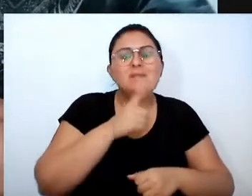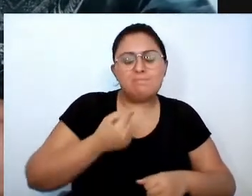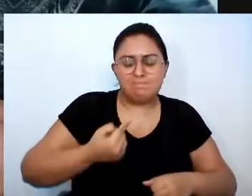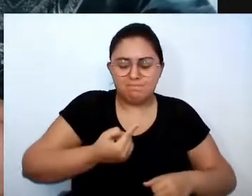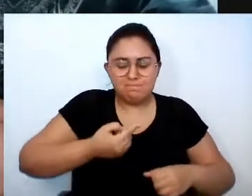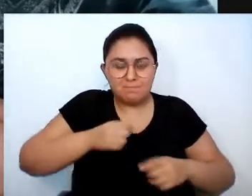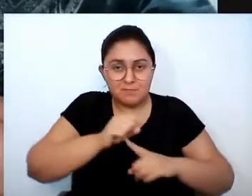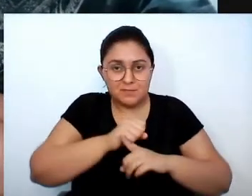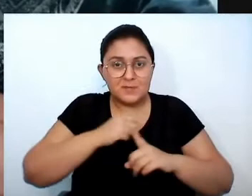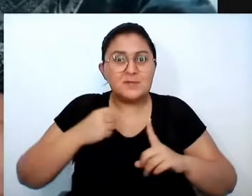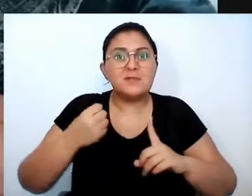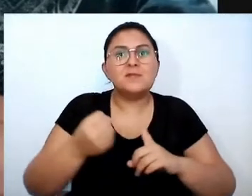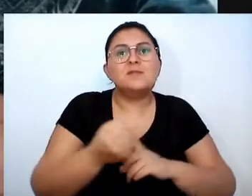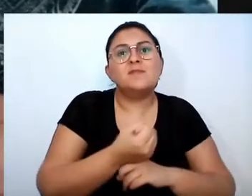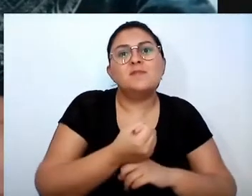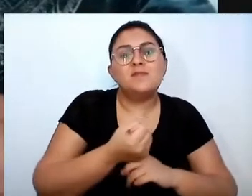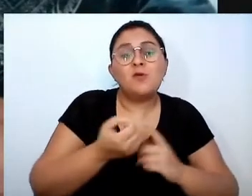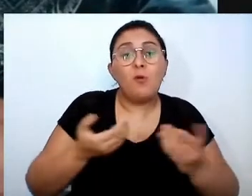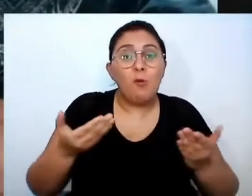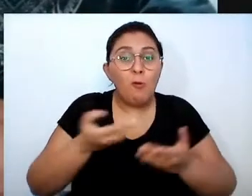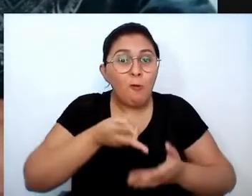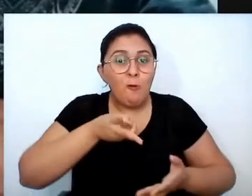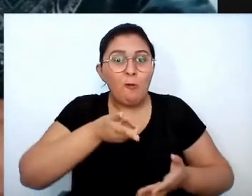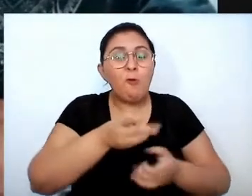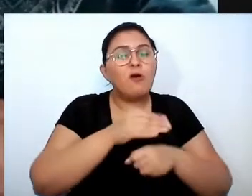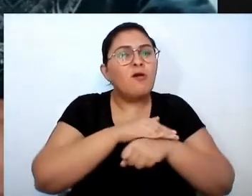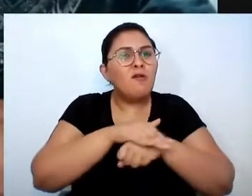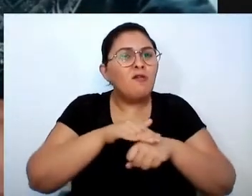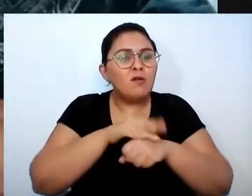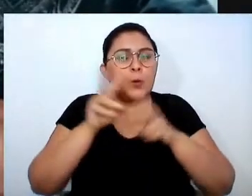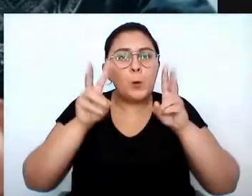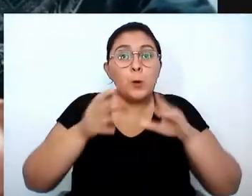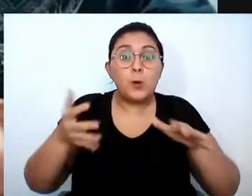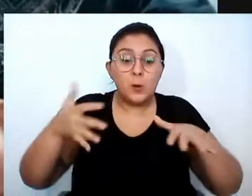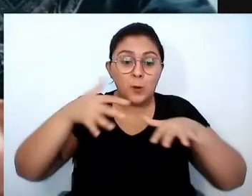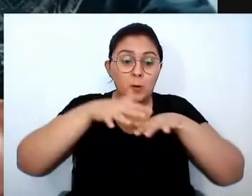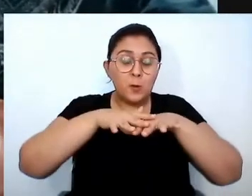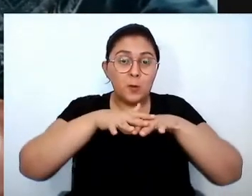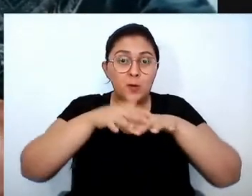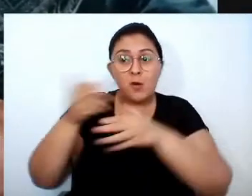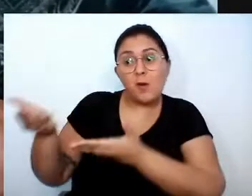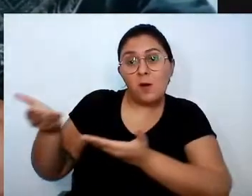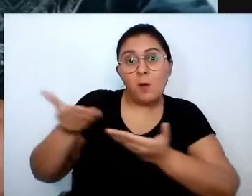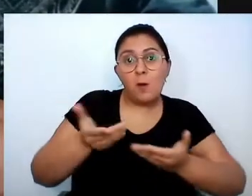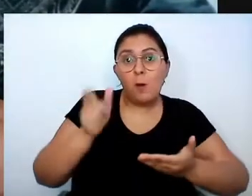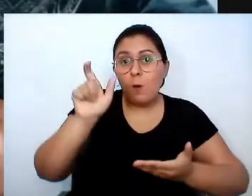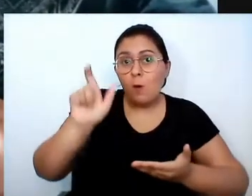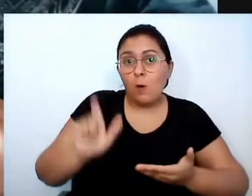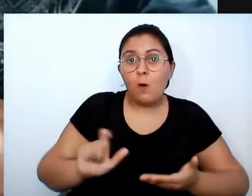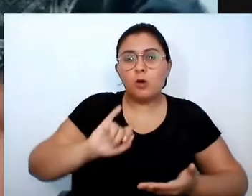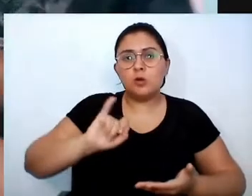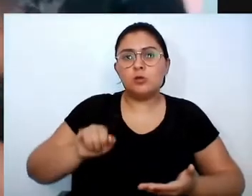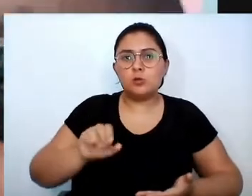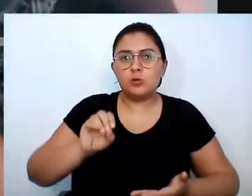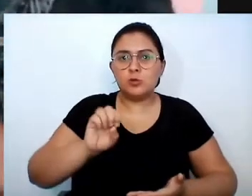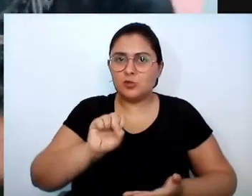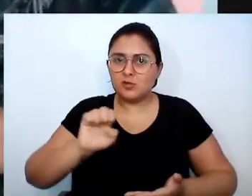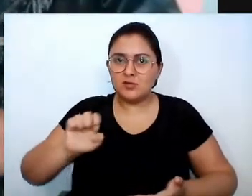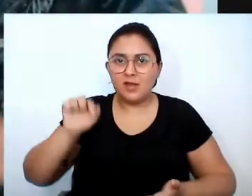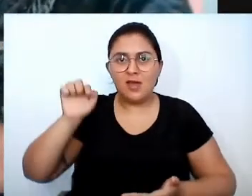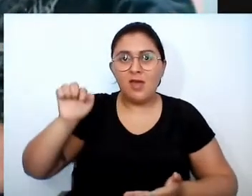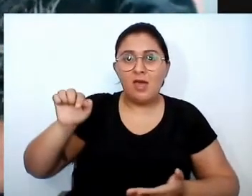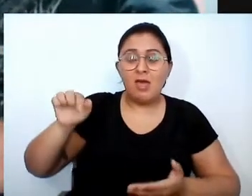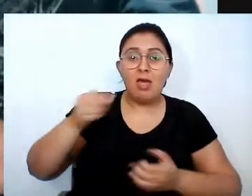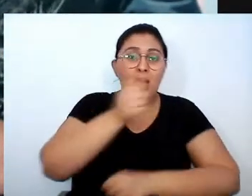social. Hoje damos sequência às conversas sobre inclusão, né, trazendo hoje o José, que é aluno